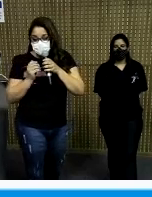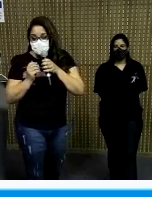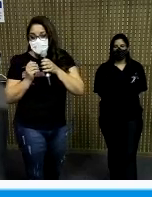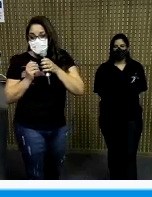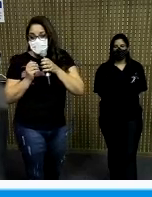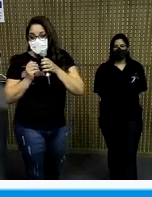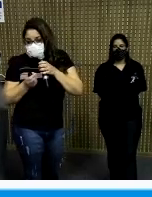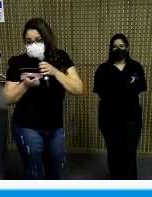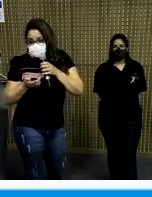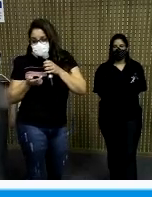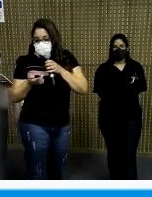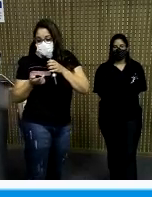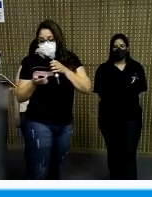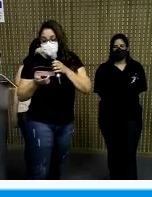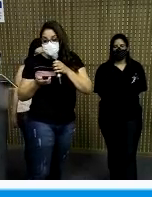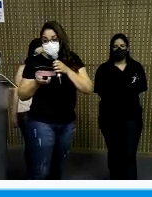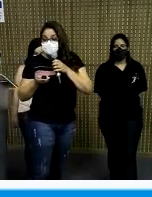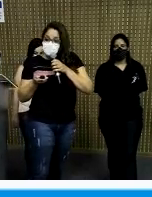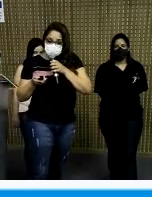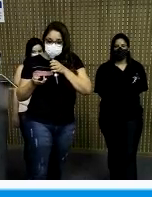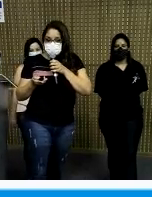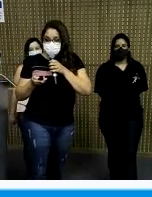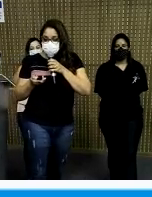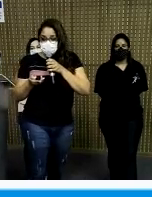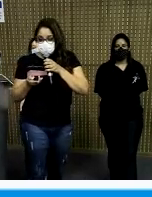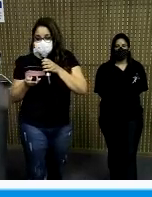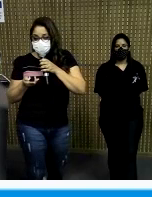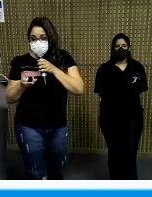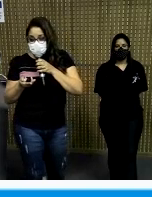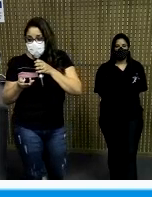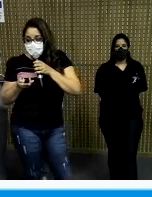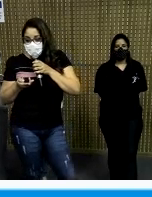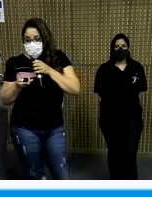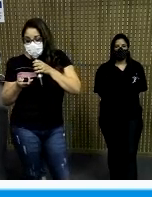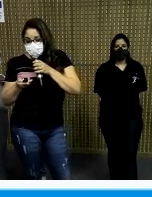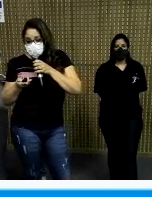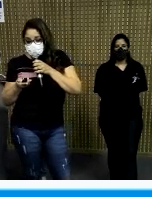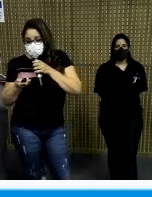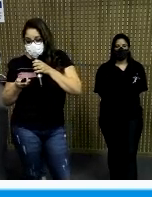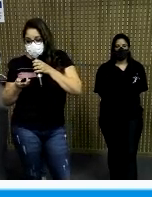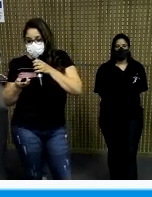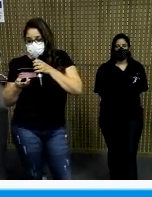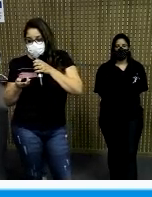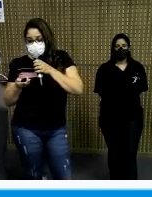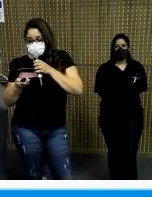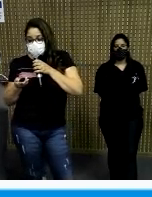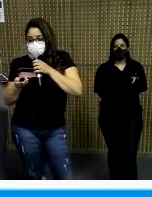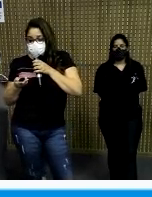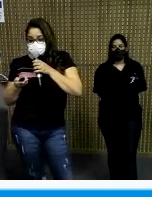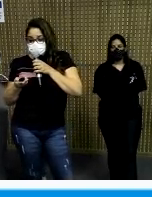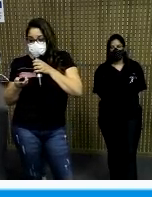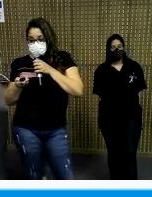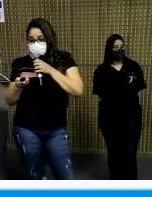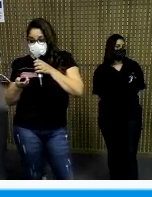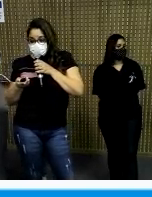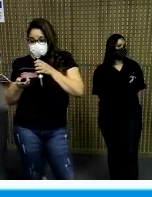a gente tem a participação do NASF, eventualmente, tá? E está registrada aí essas reuniões, inclusive